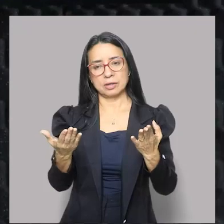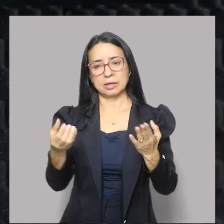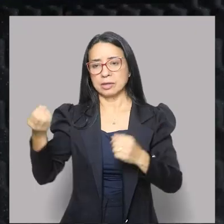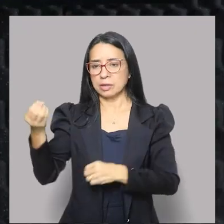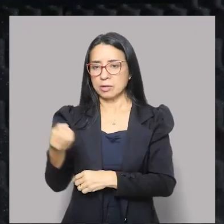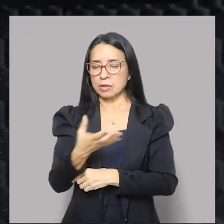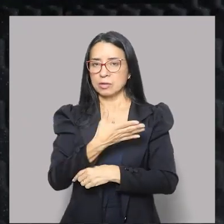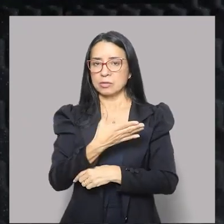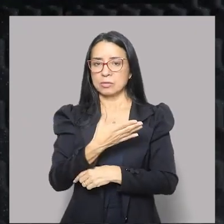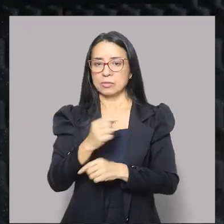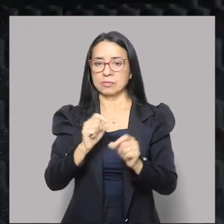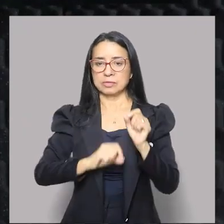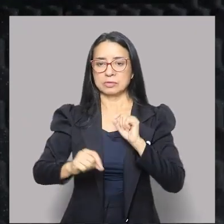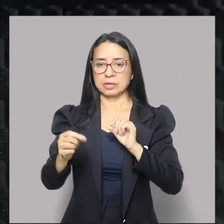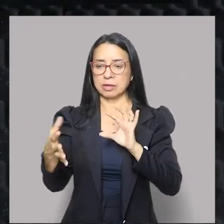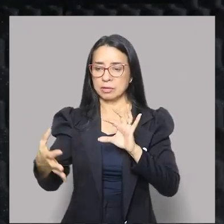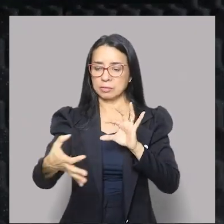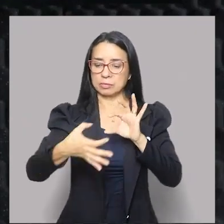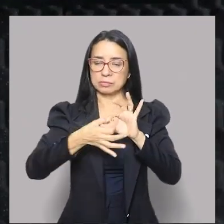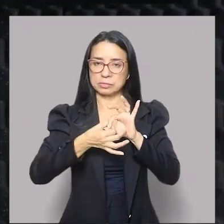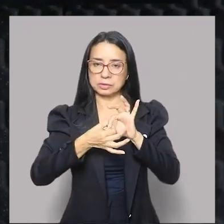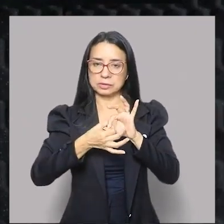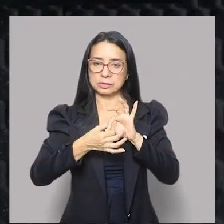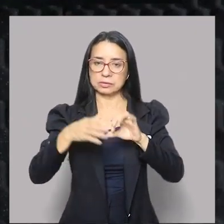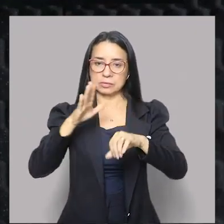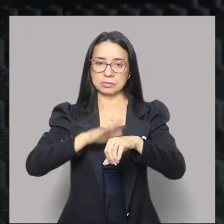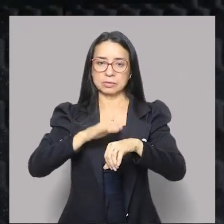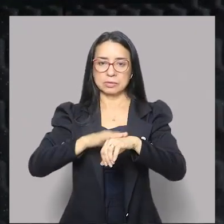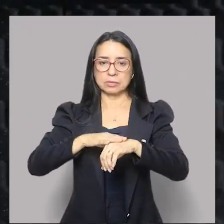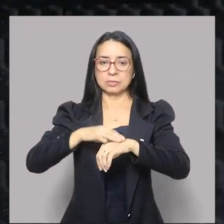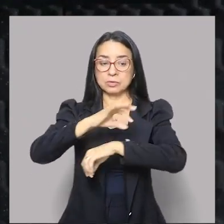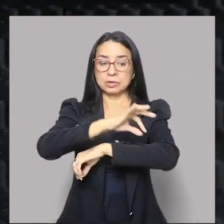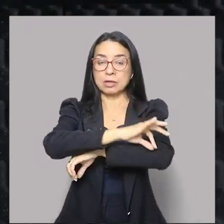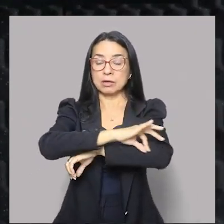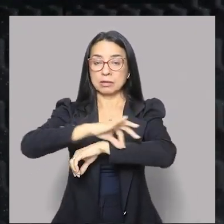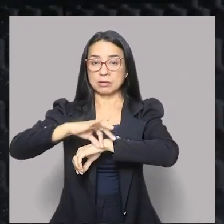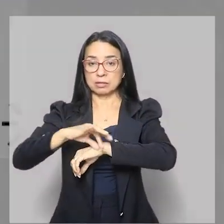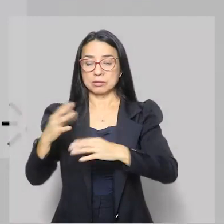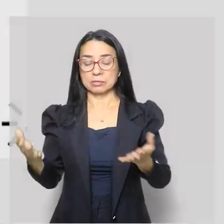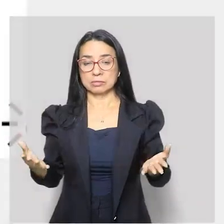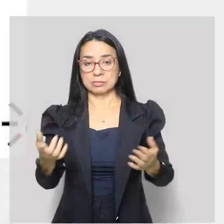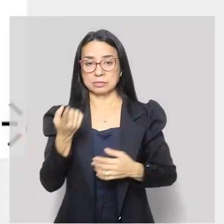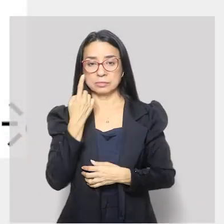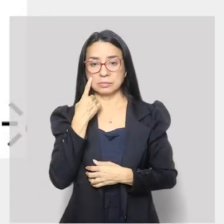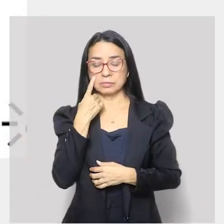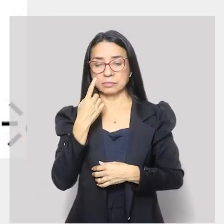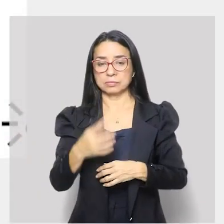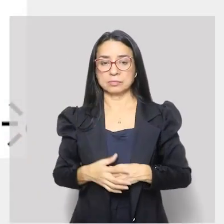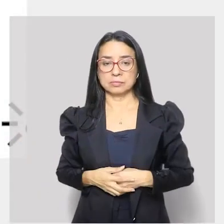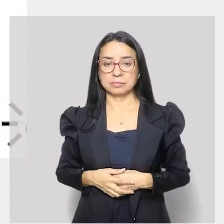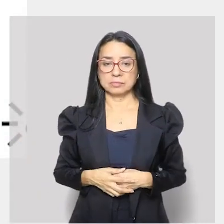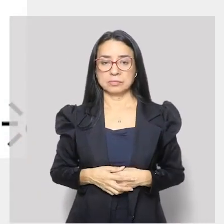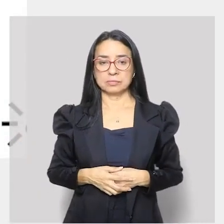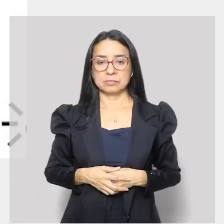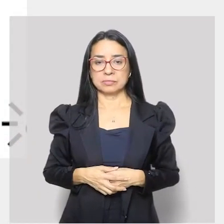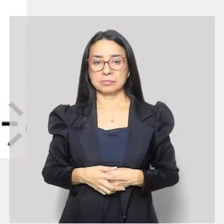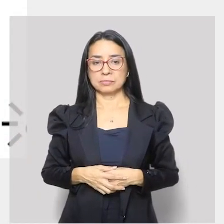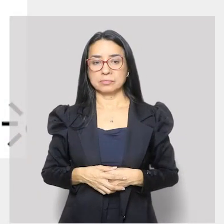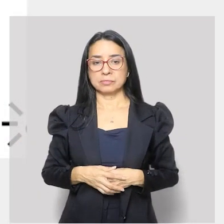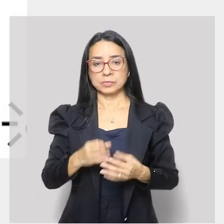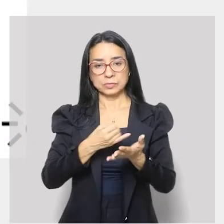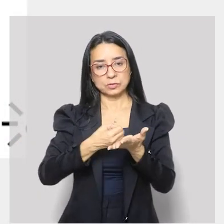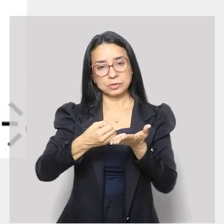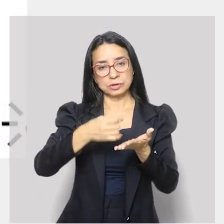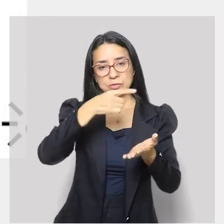está altamente conectada com o que a gente chama de arquitetura. Olha só, no início diz: "Vou-me embora